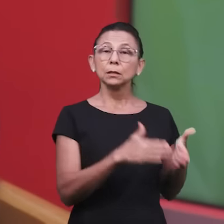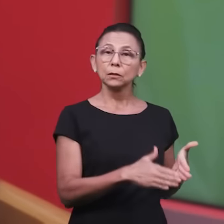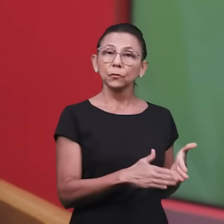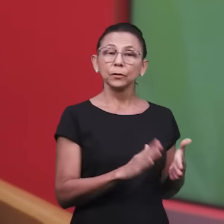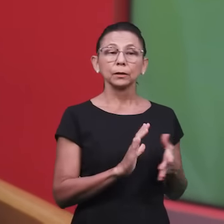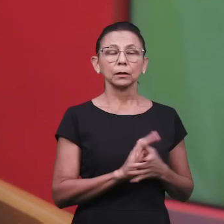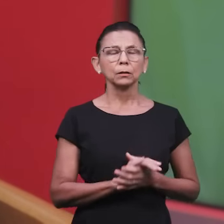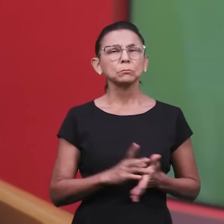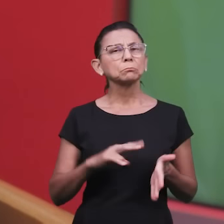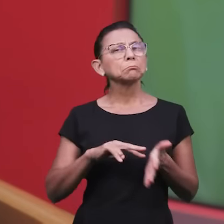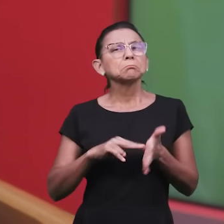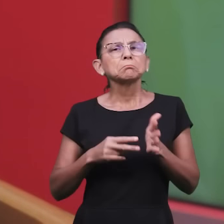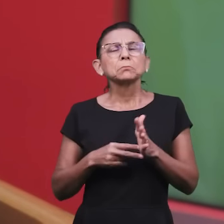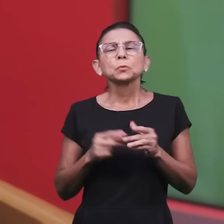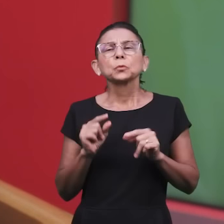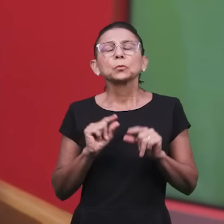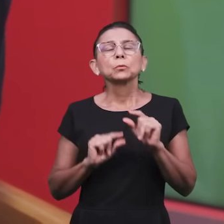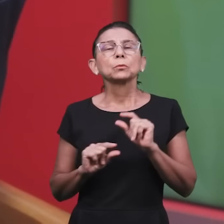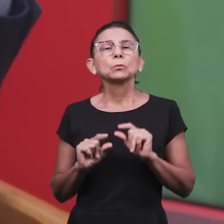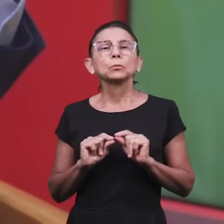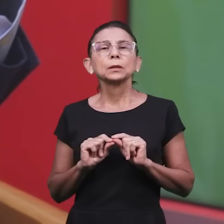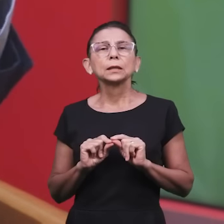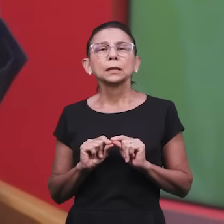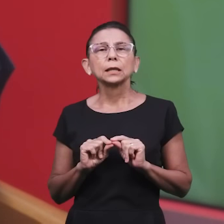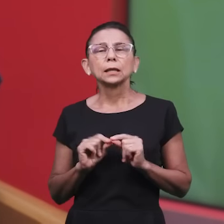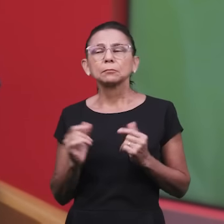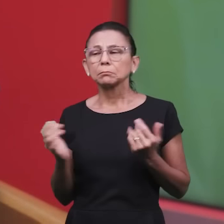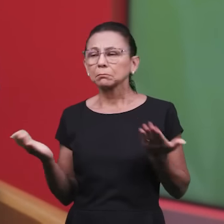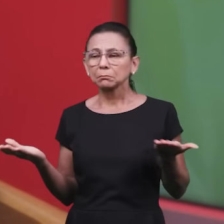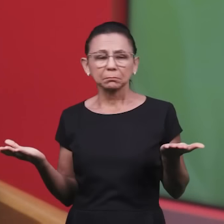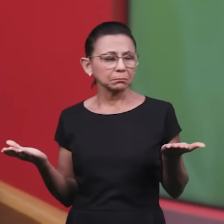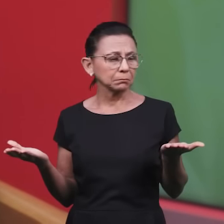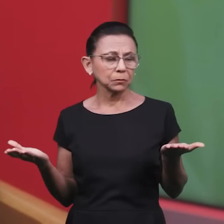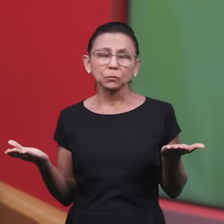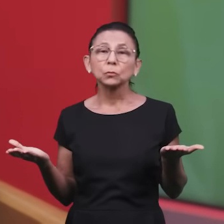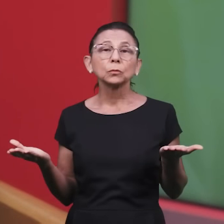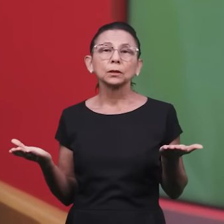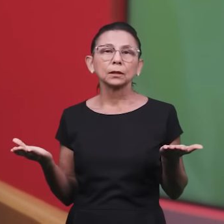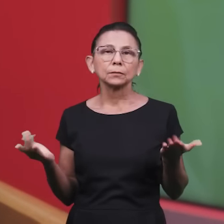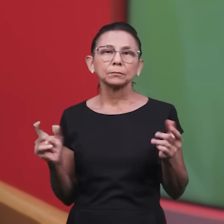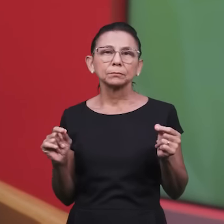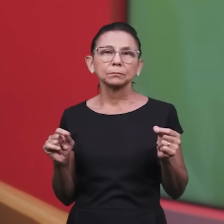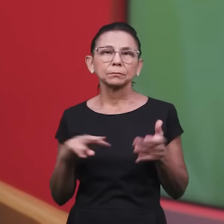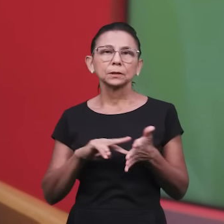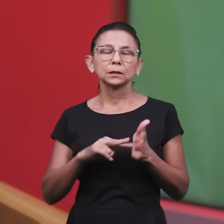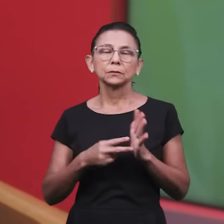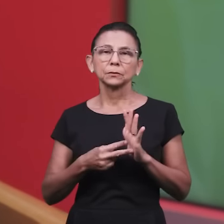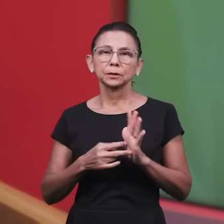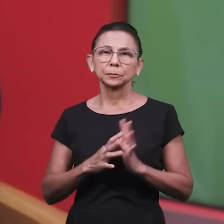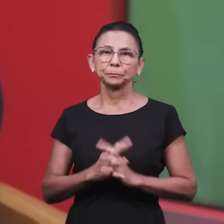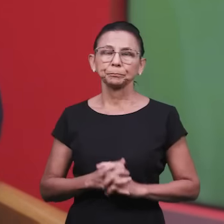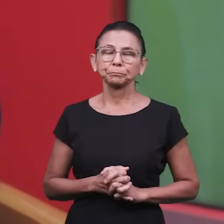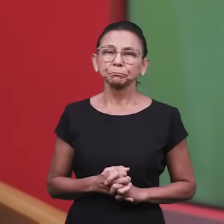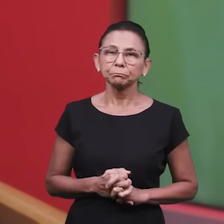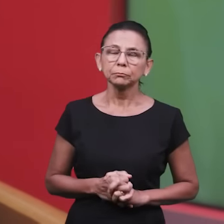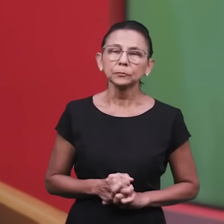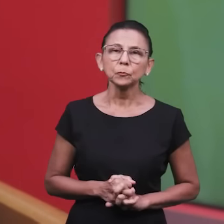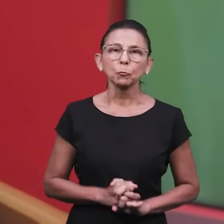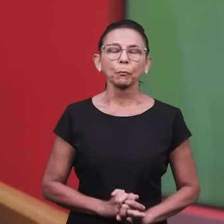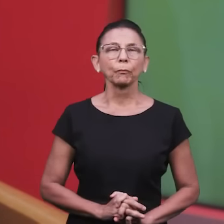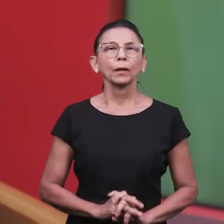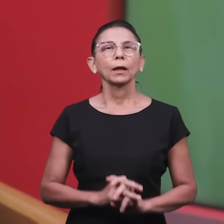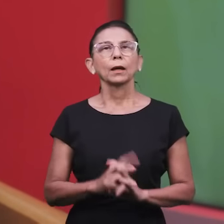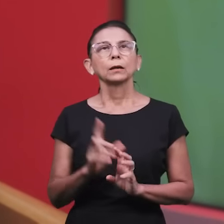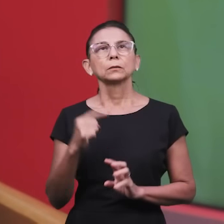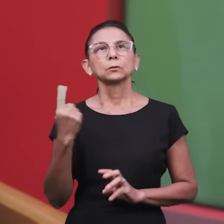é importante todos saberem o que uma e outra significam. A igreja, nós não